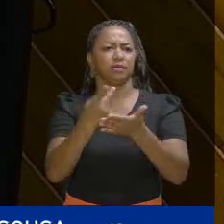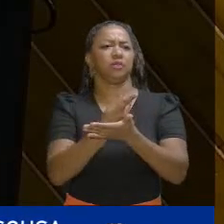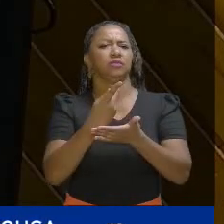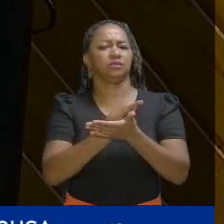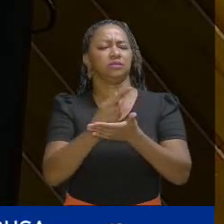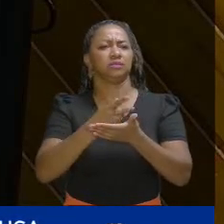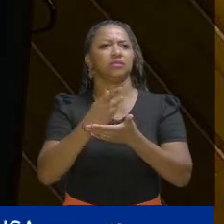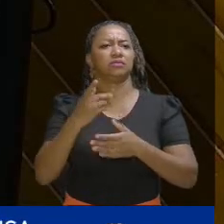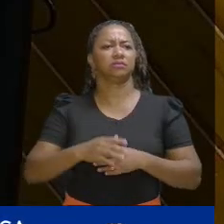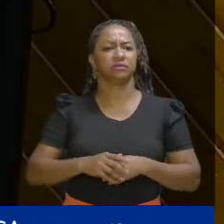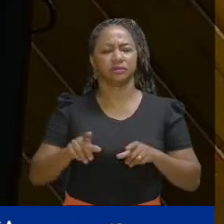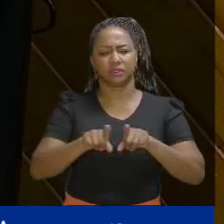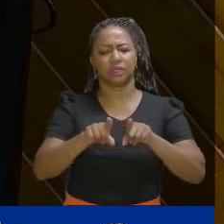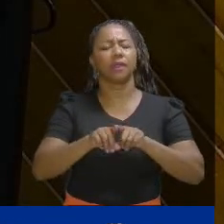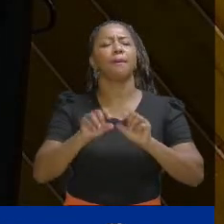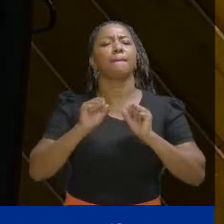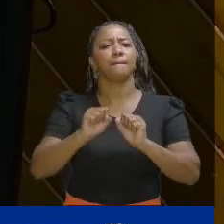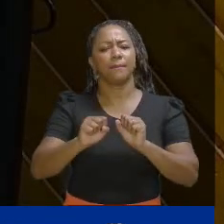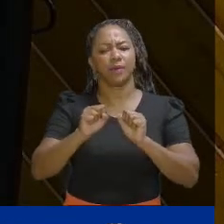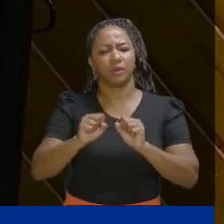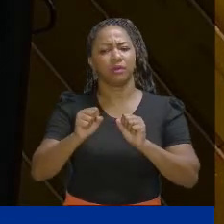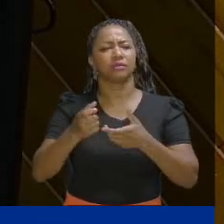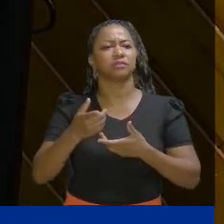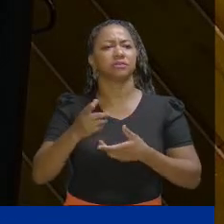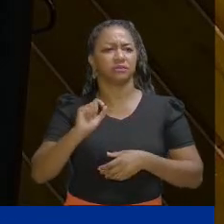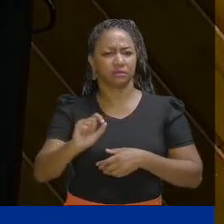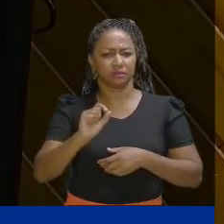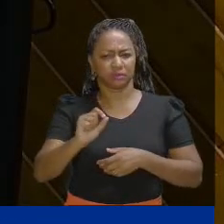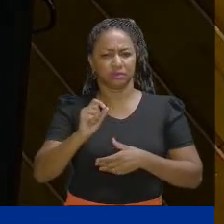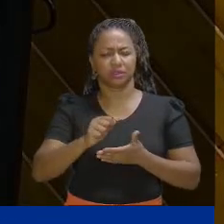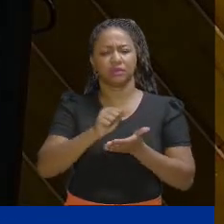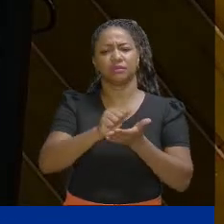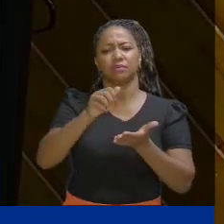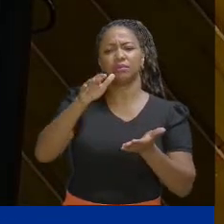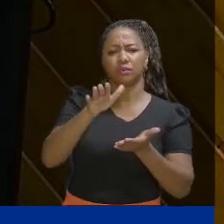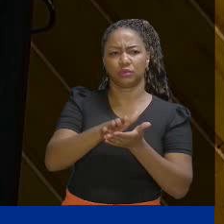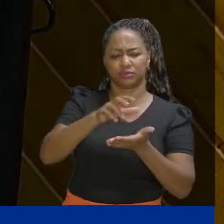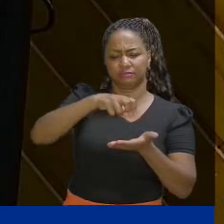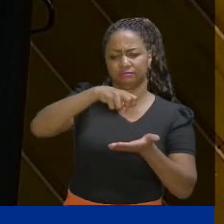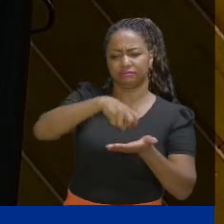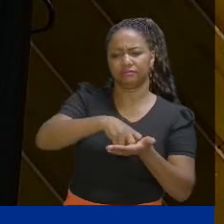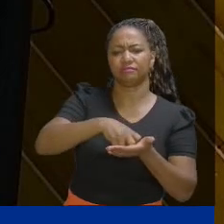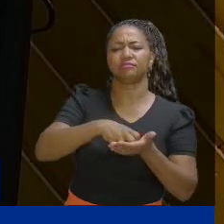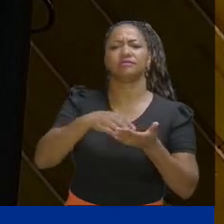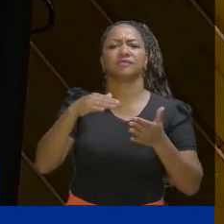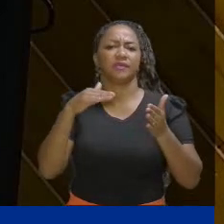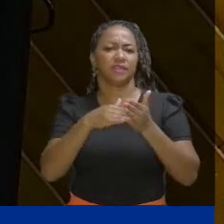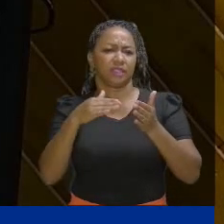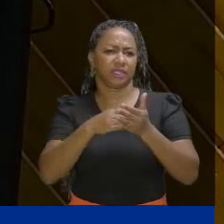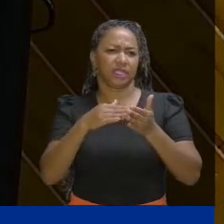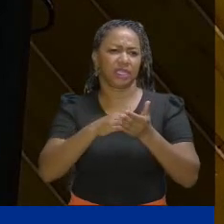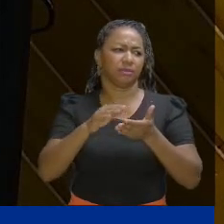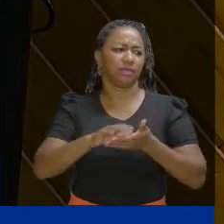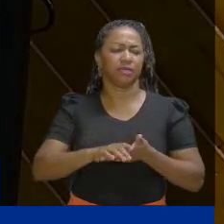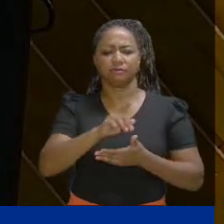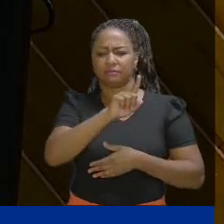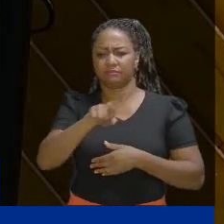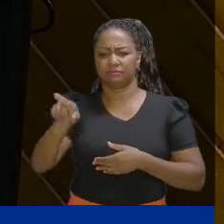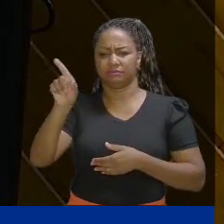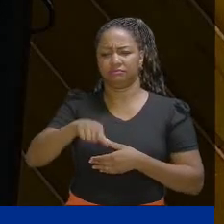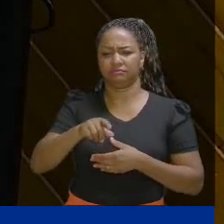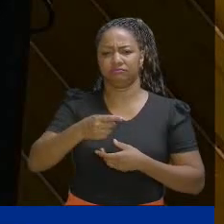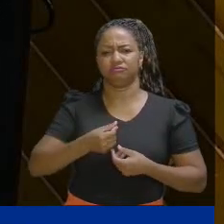irregularidades, as autoridades podem aplicar sanções que variam desde multas até a suspensão de repasses do fundo